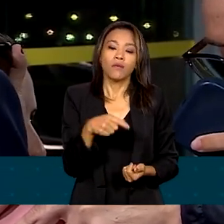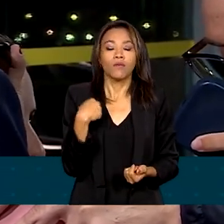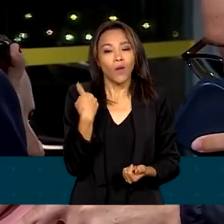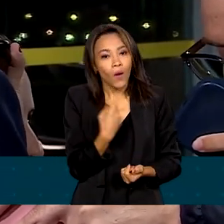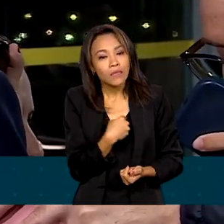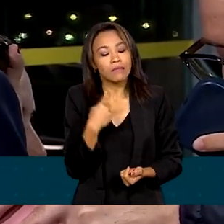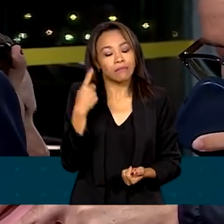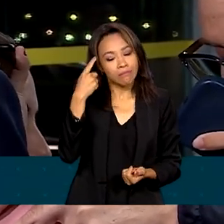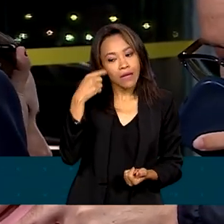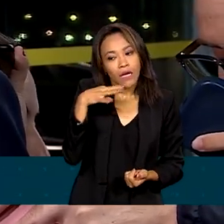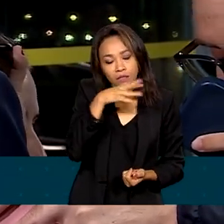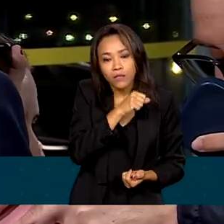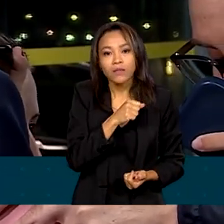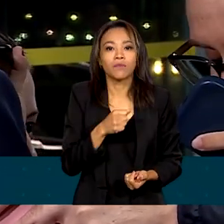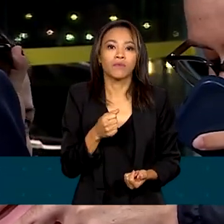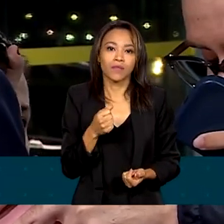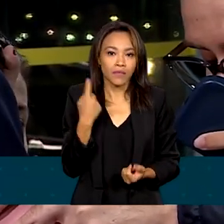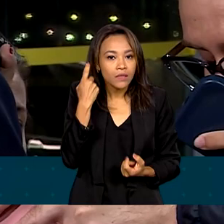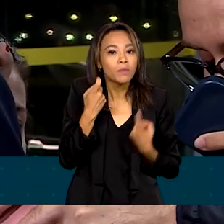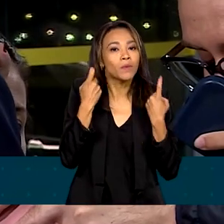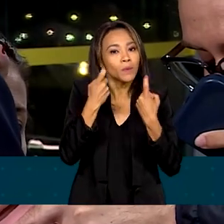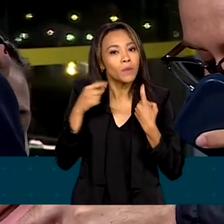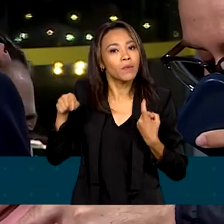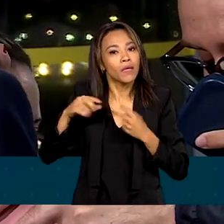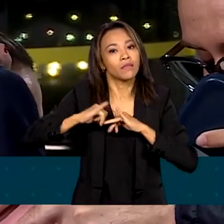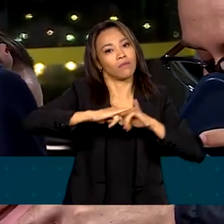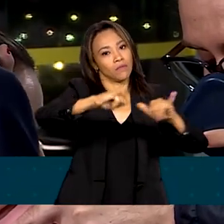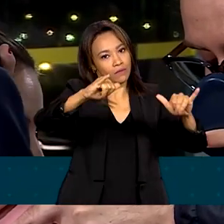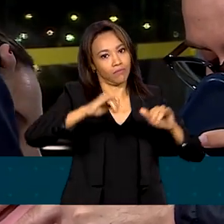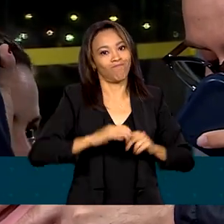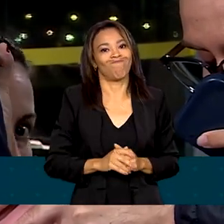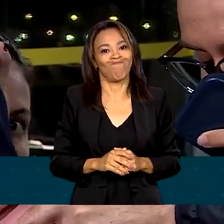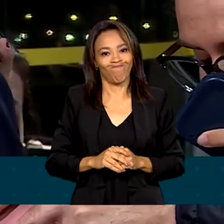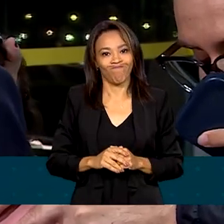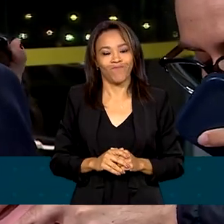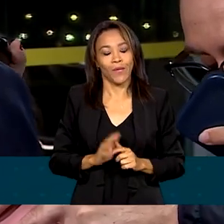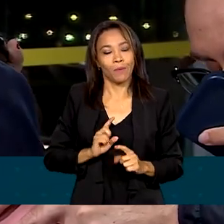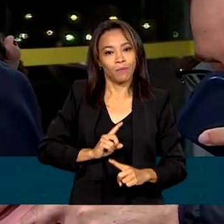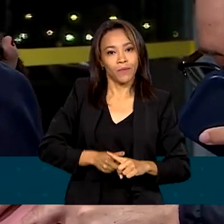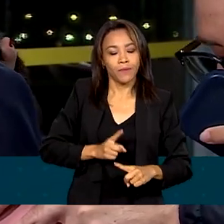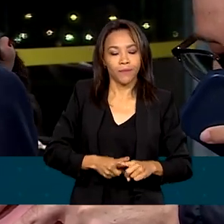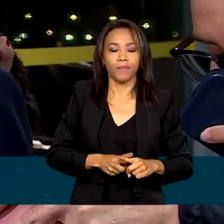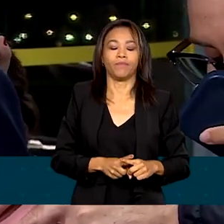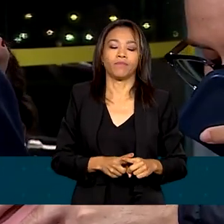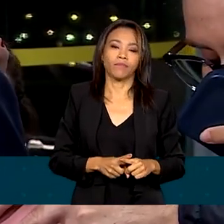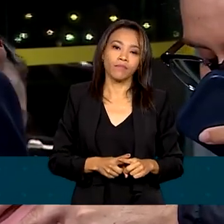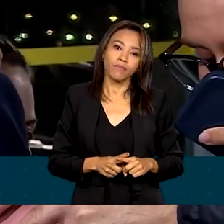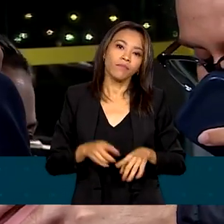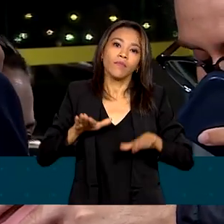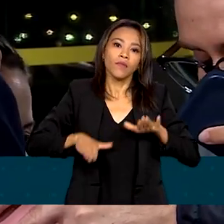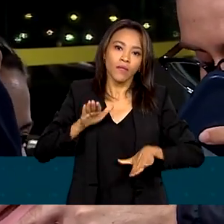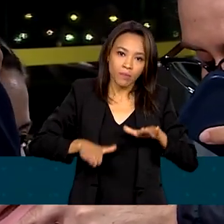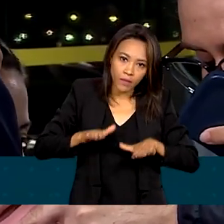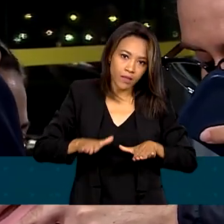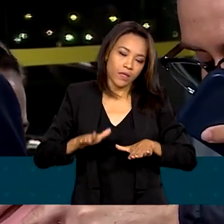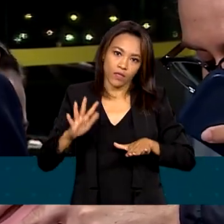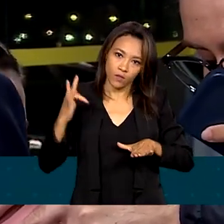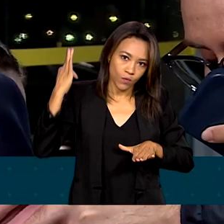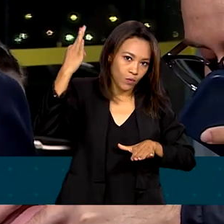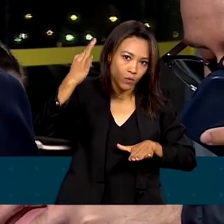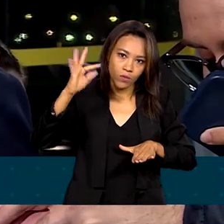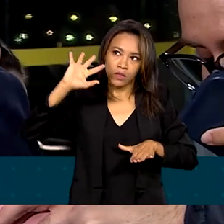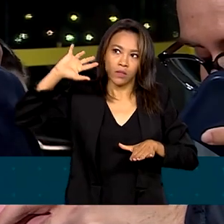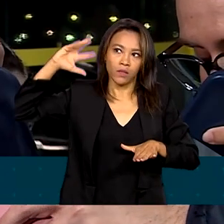realmente o comunicado preocupa bastante. Porque, a depender das futuras